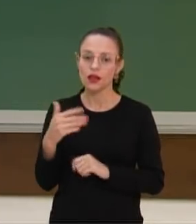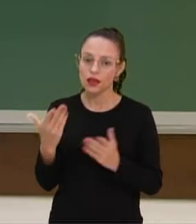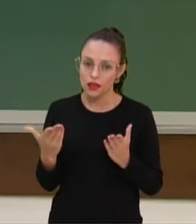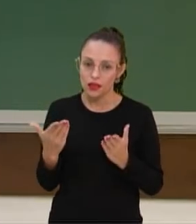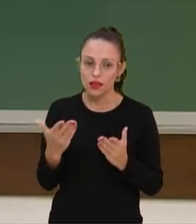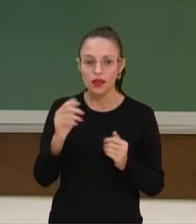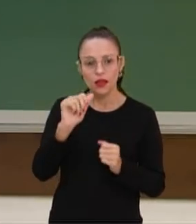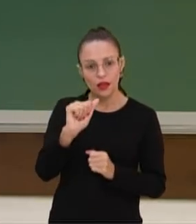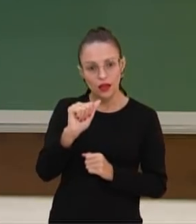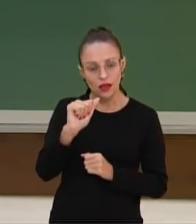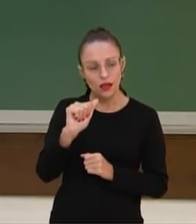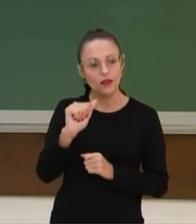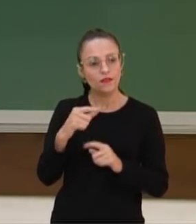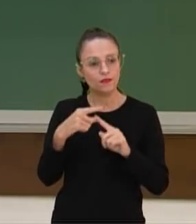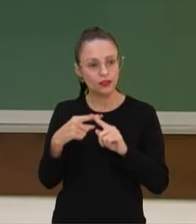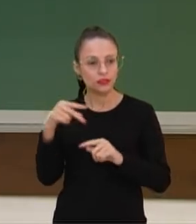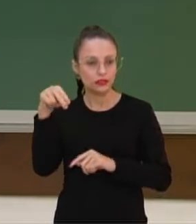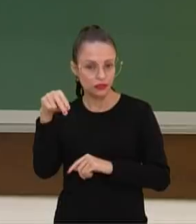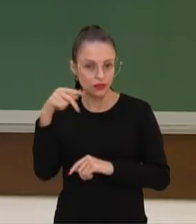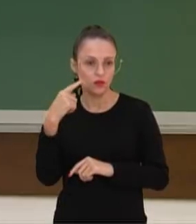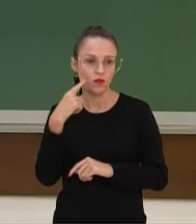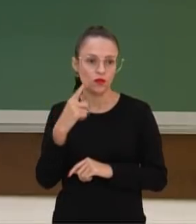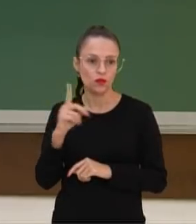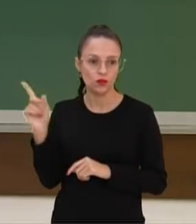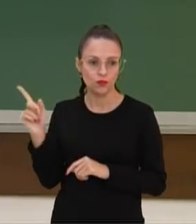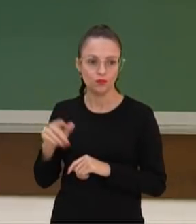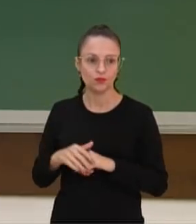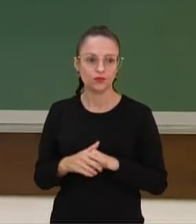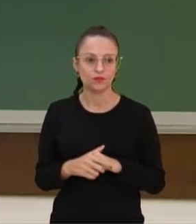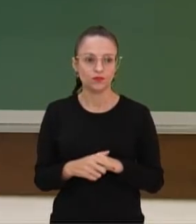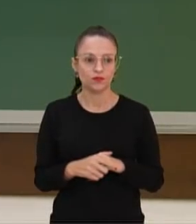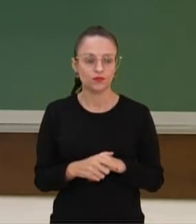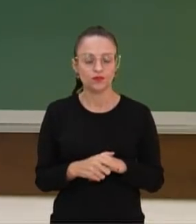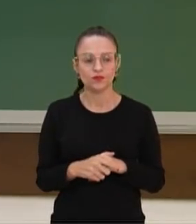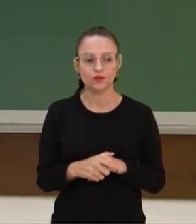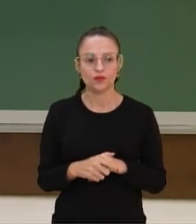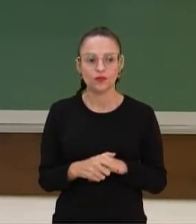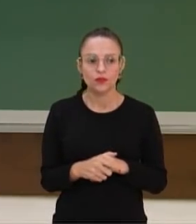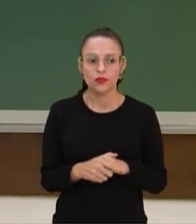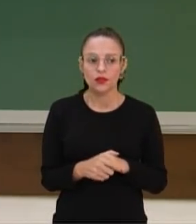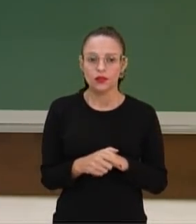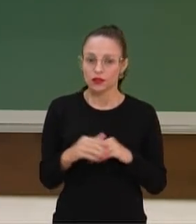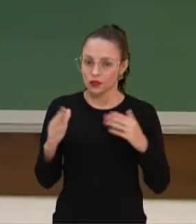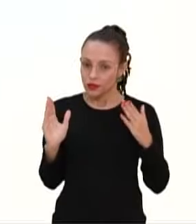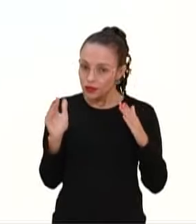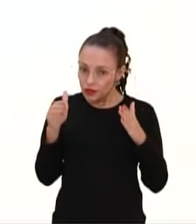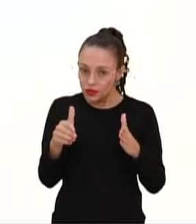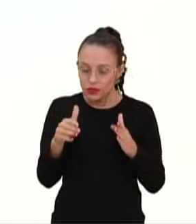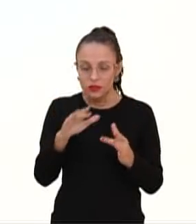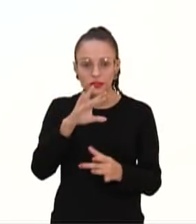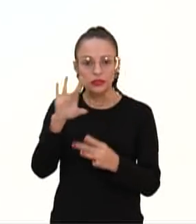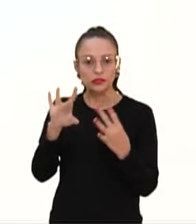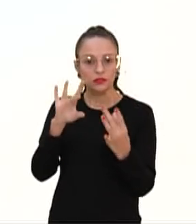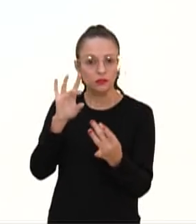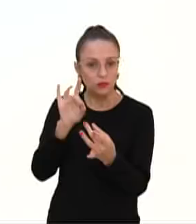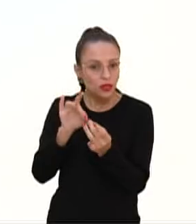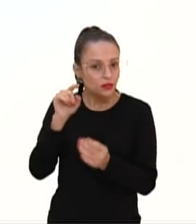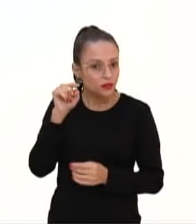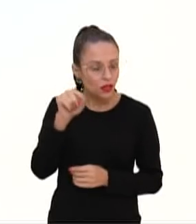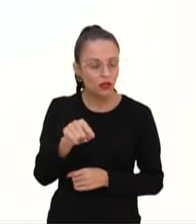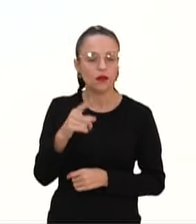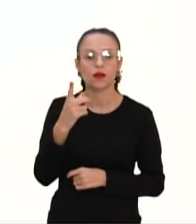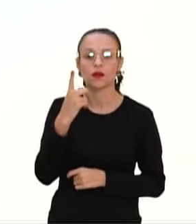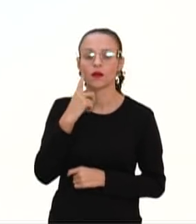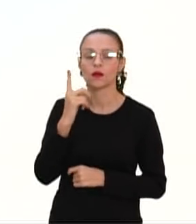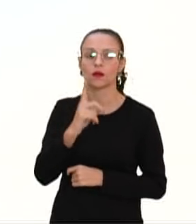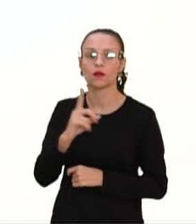vezes n. Certo? Isso é que a gente usou para resolver. Então, nesse caso, gente, olha só. Parte